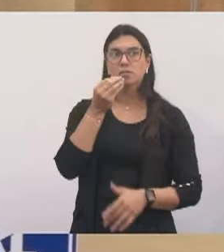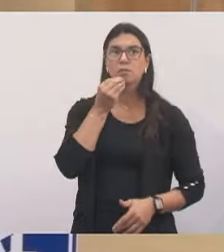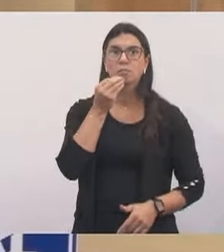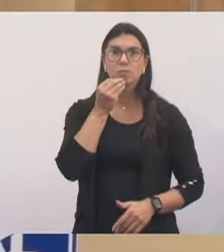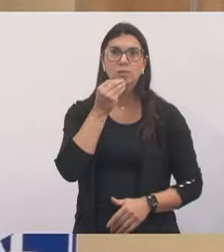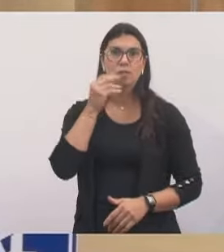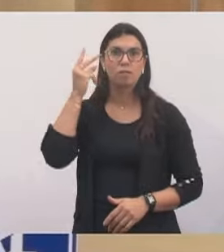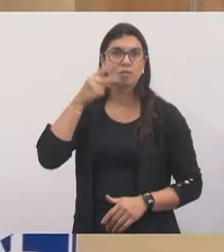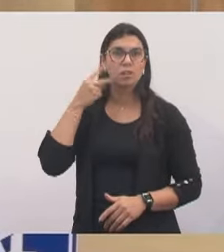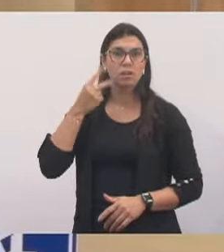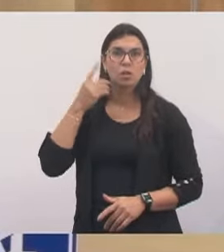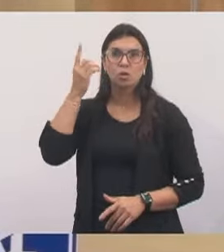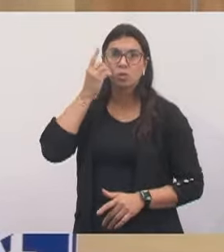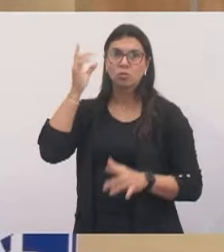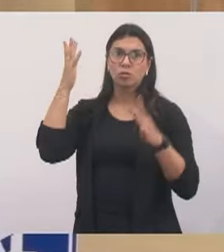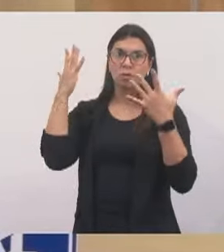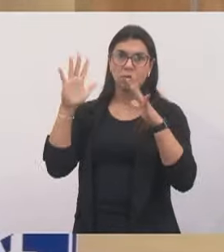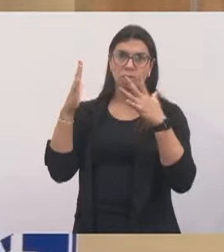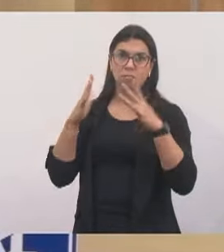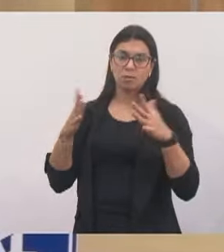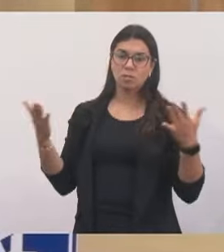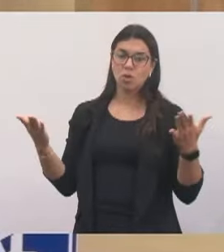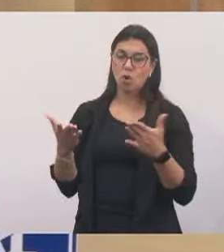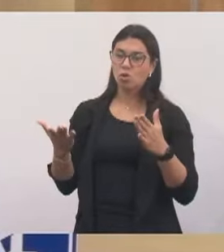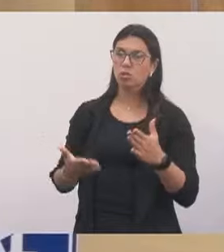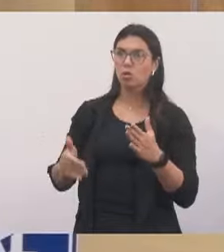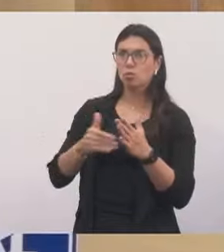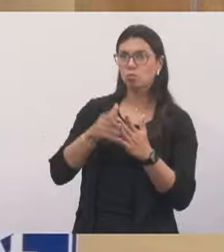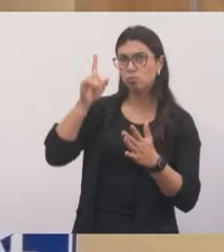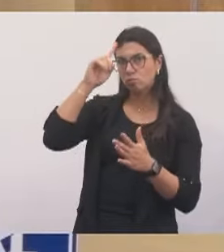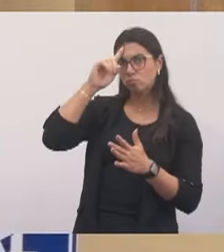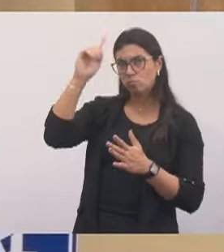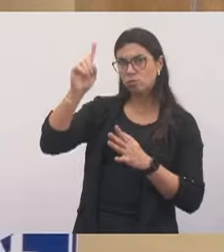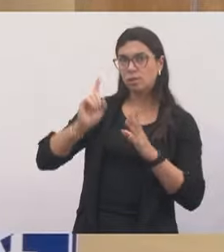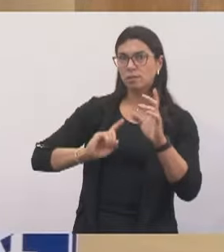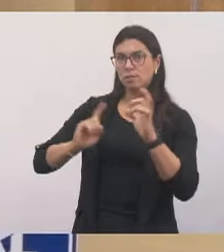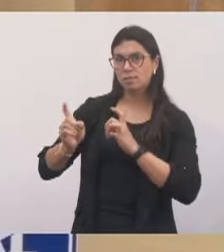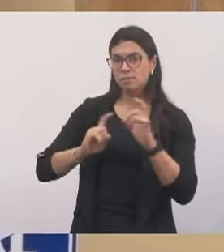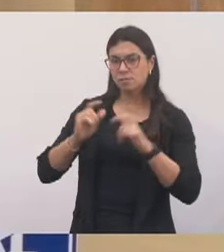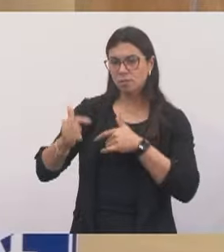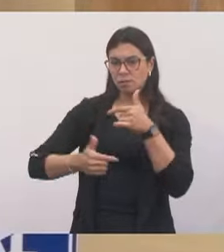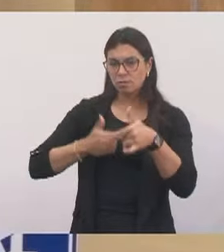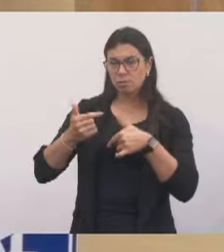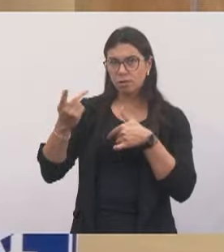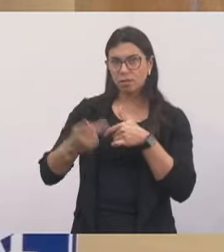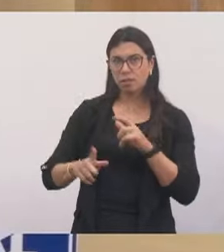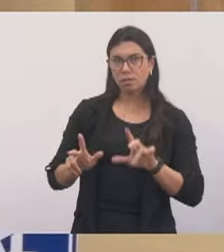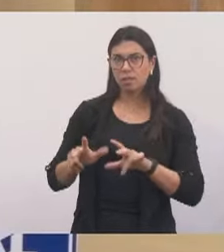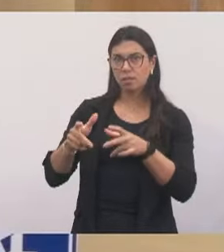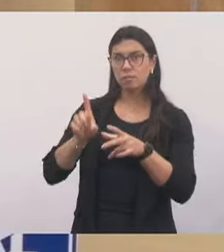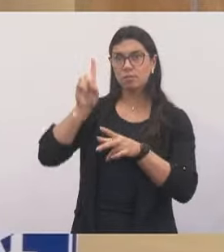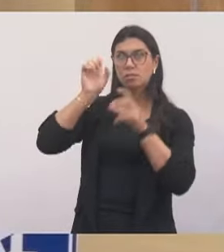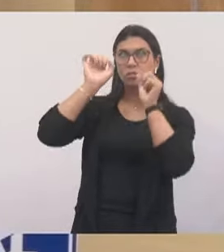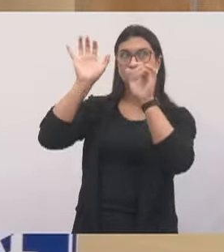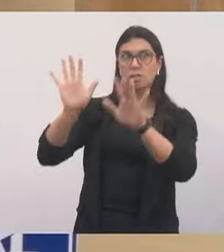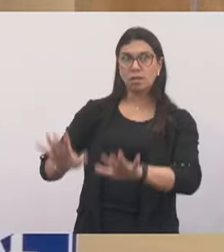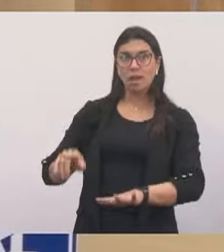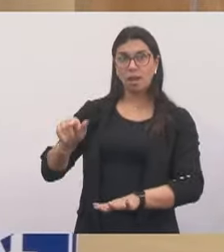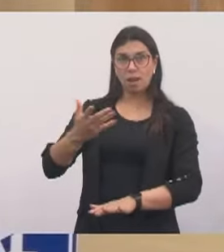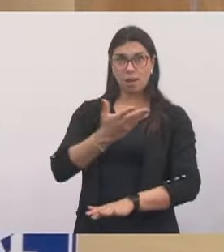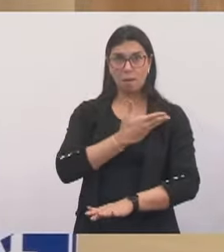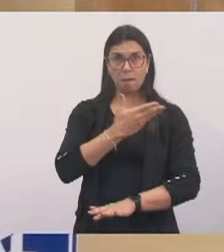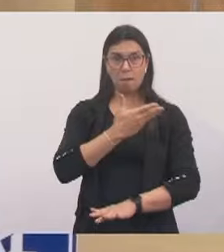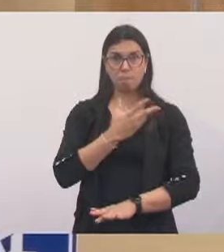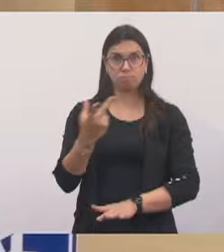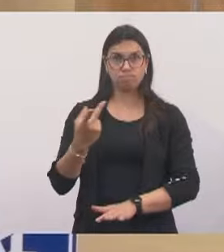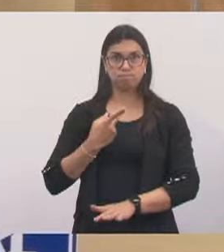ao vereador Dude, que hoje está na sua última sessão dessa legislatura, que Deus possa te abençoar. Dude é meu amigo pessoal,